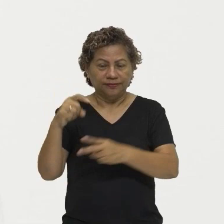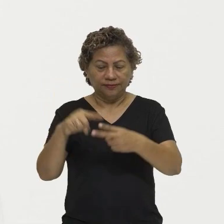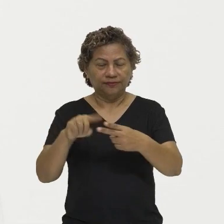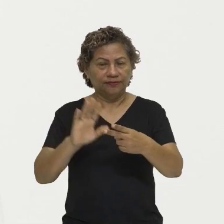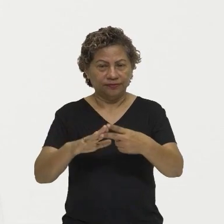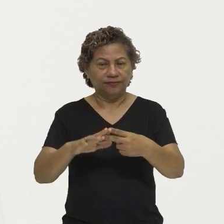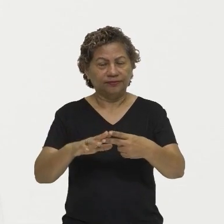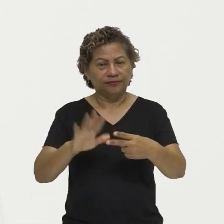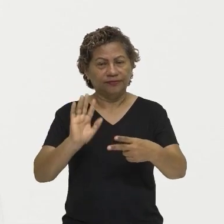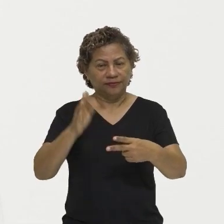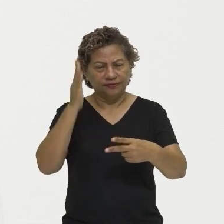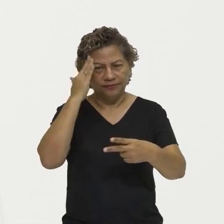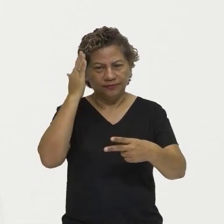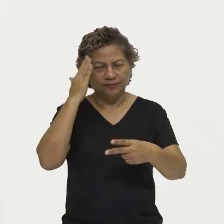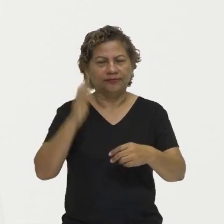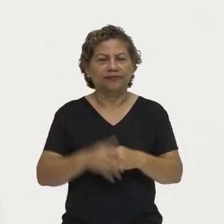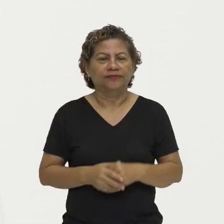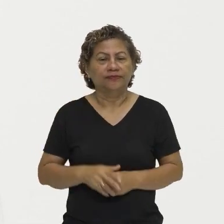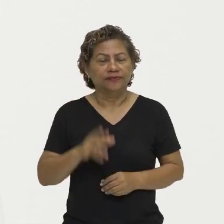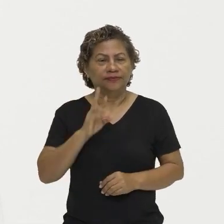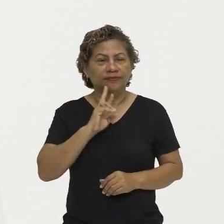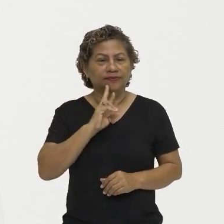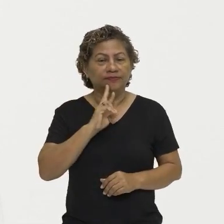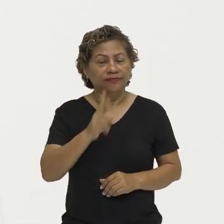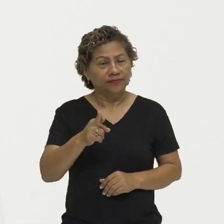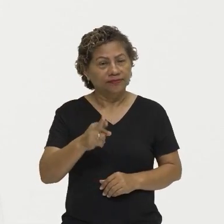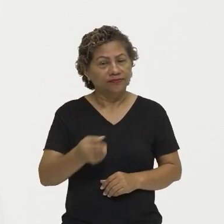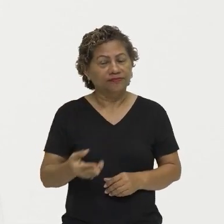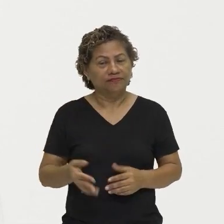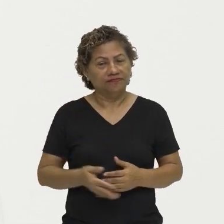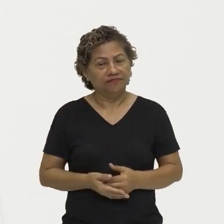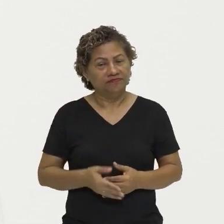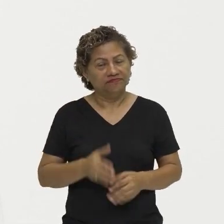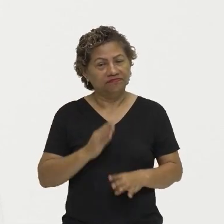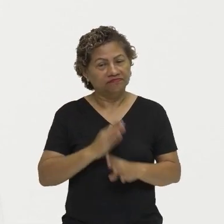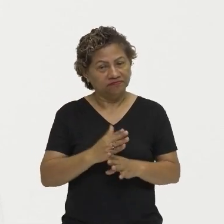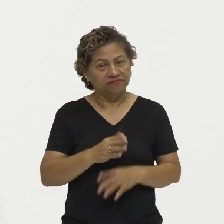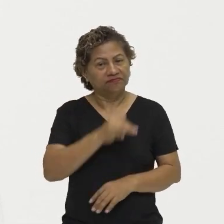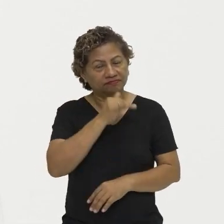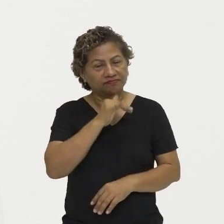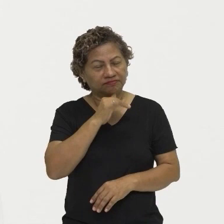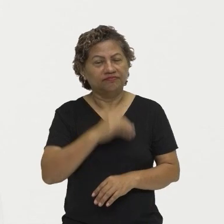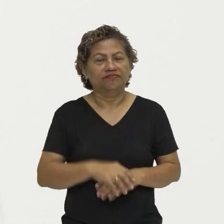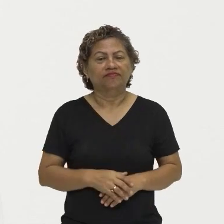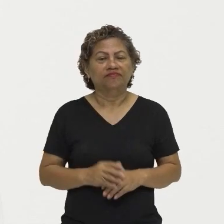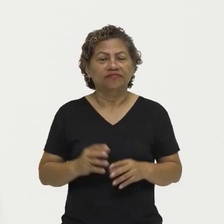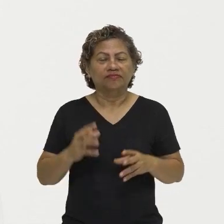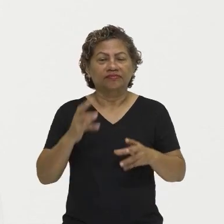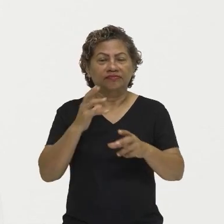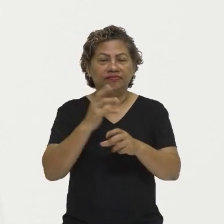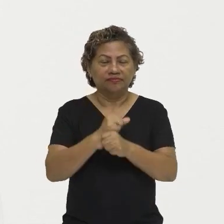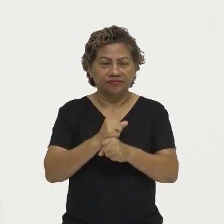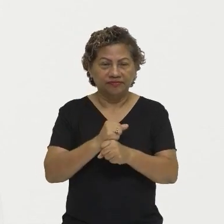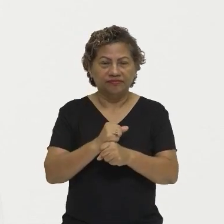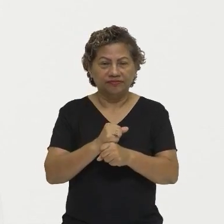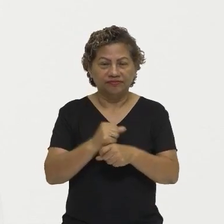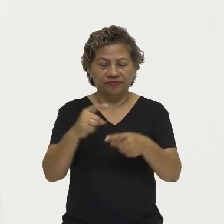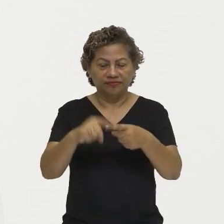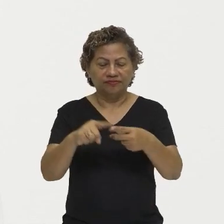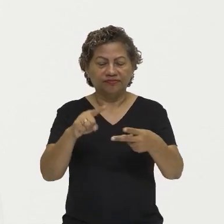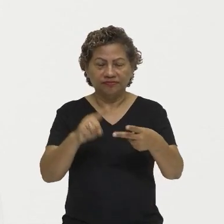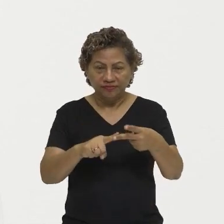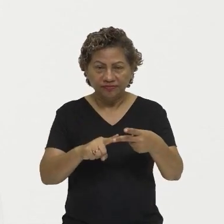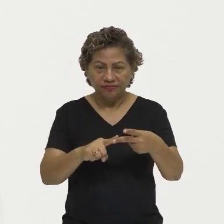joules. Então, aí está a solução do nosso exemplo, calculando a energia mecânica